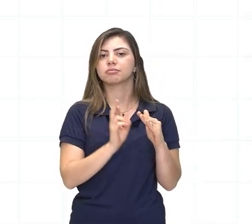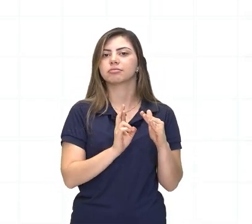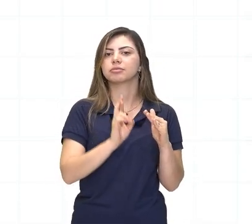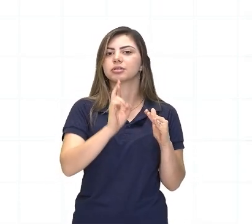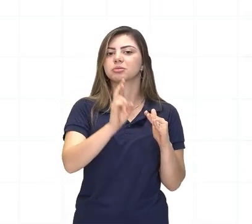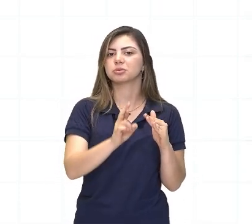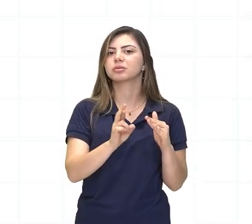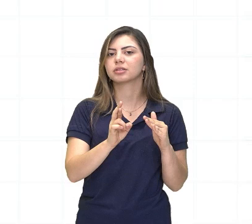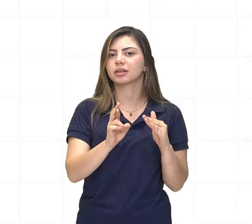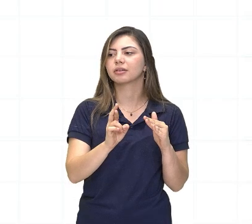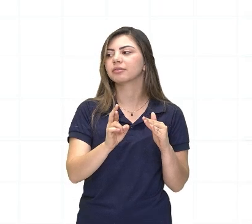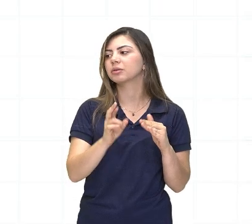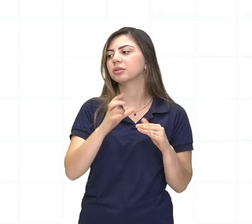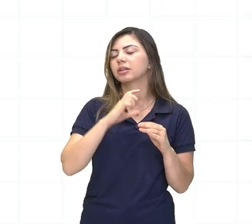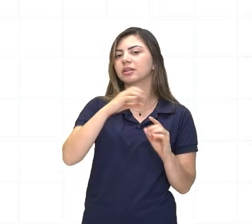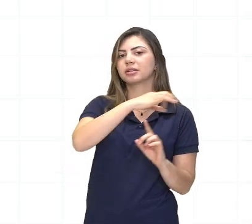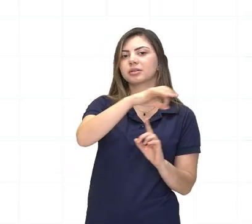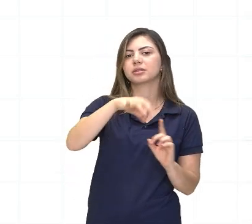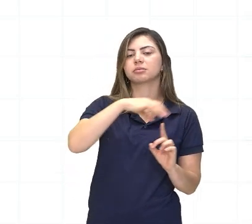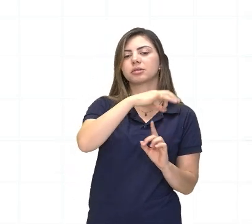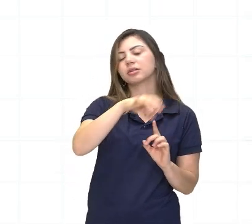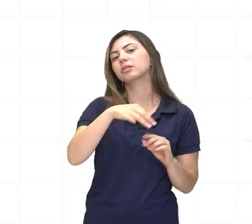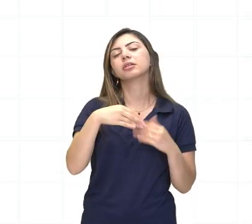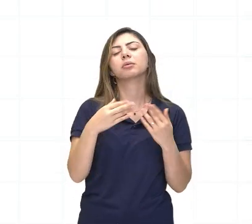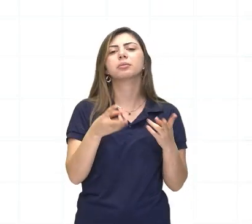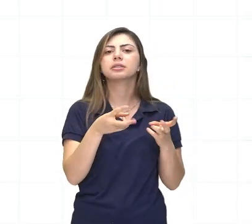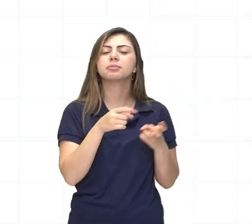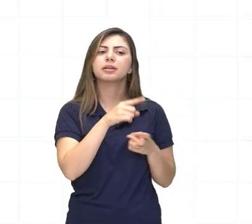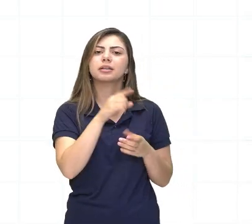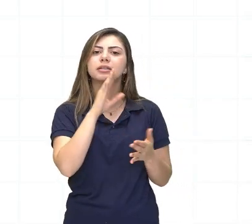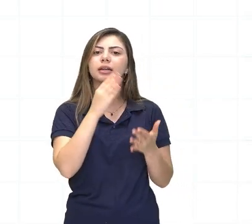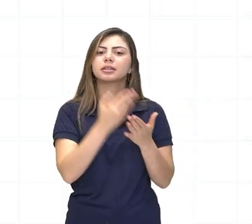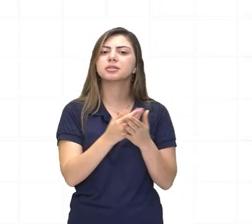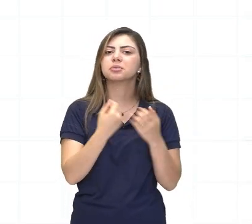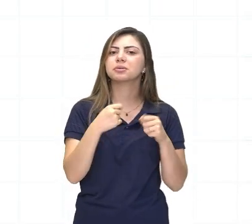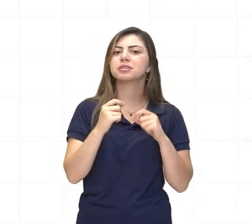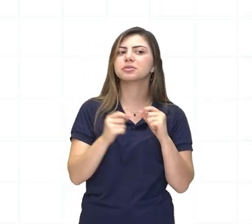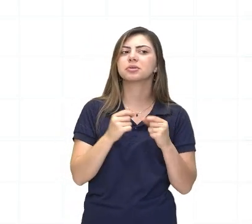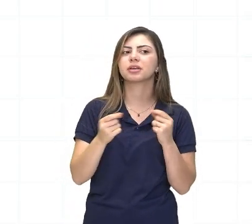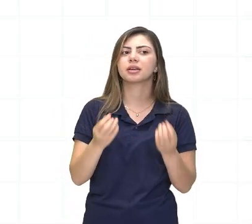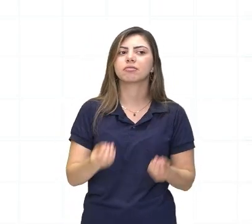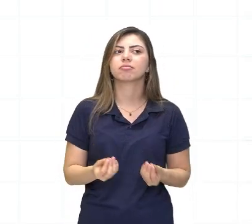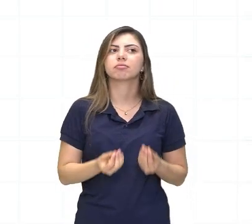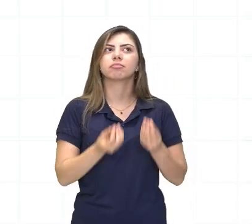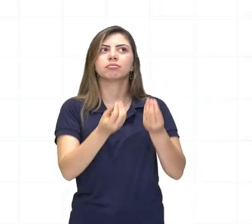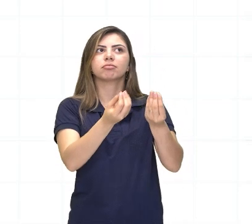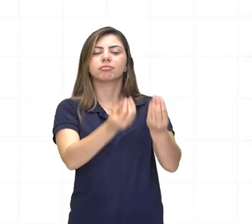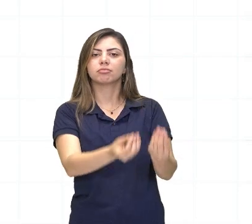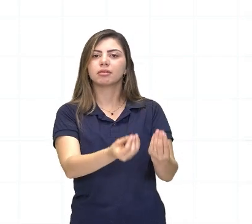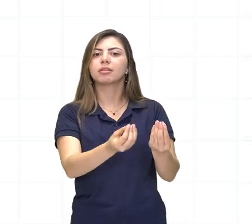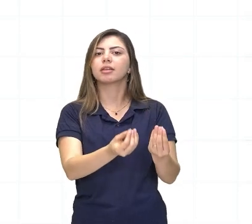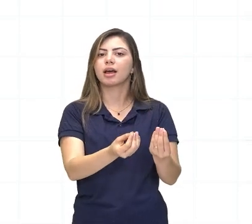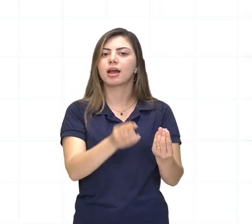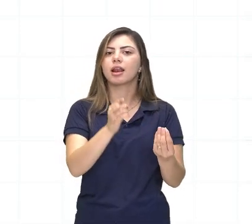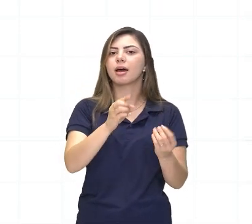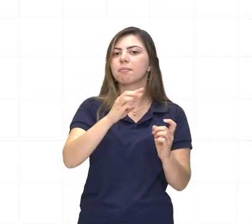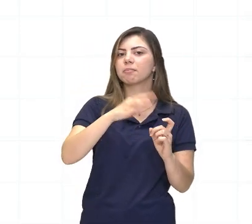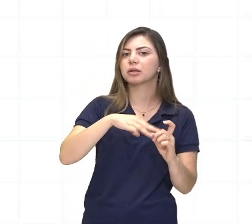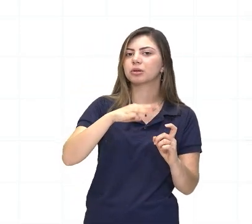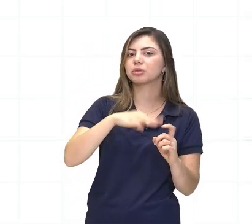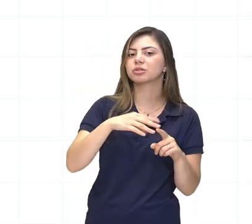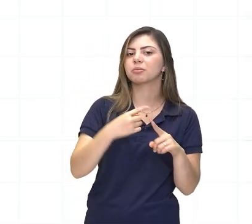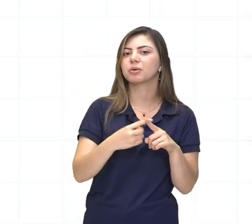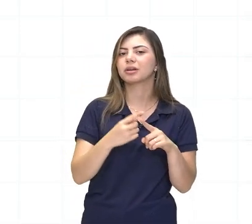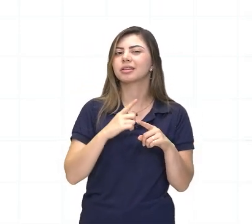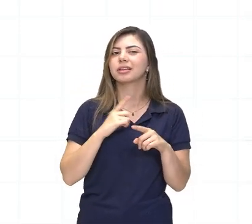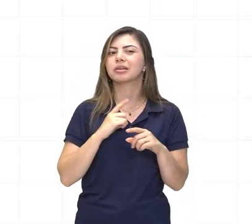olha só. Eles acreditam que precisam fazer uma oferenda. Essa oferenda está sendo afetada por conta das mudanças